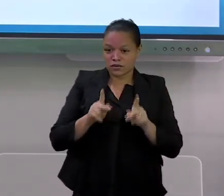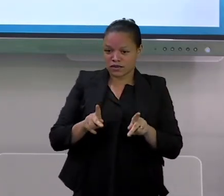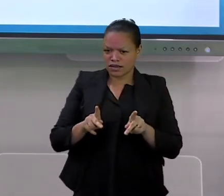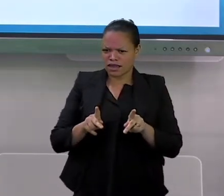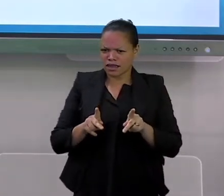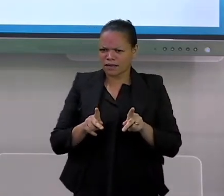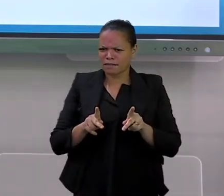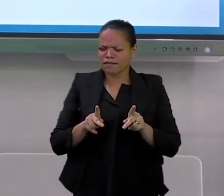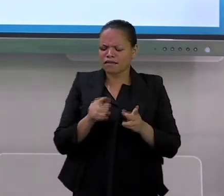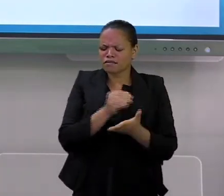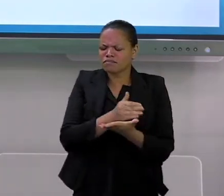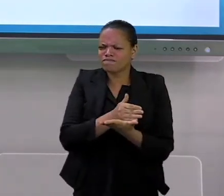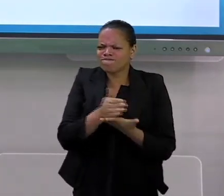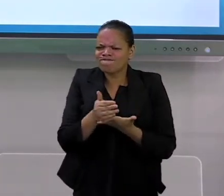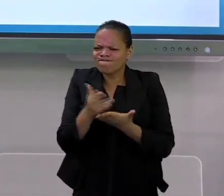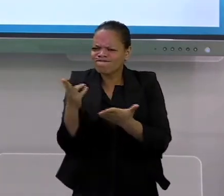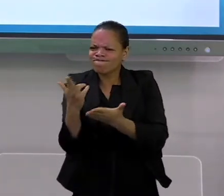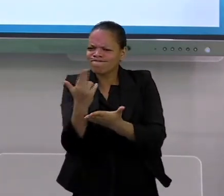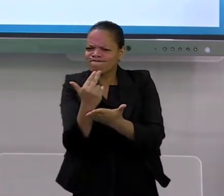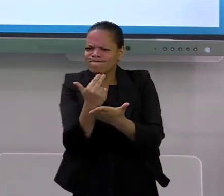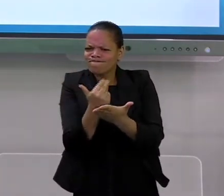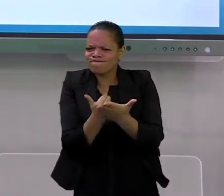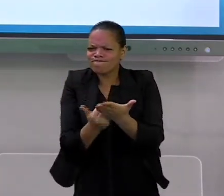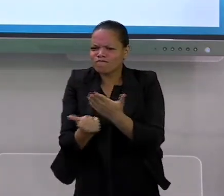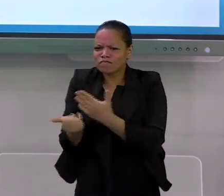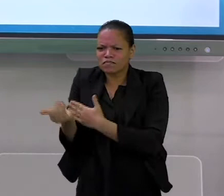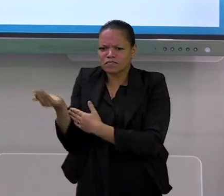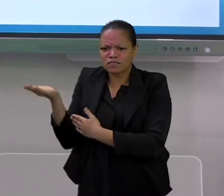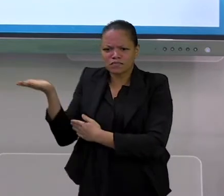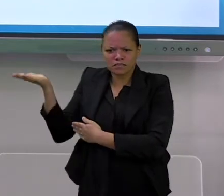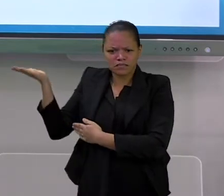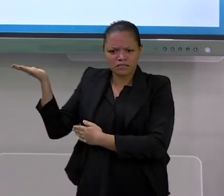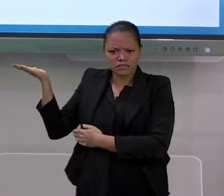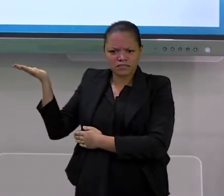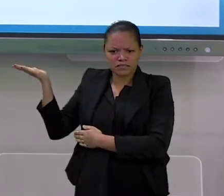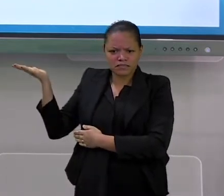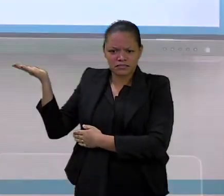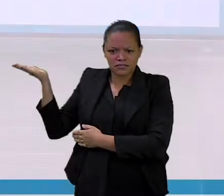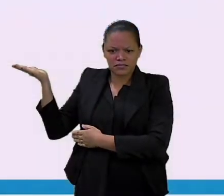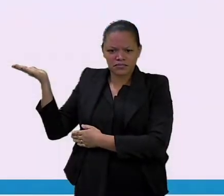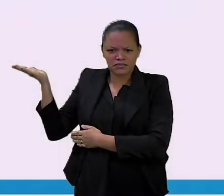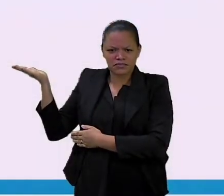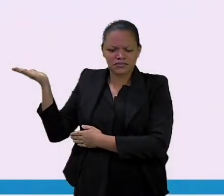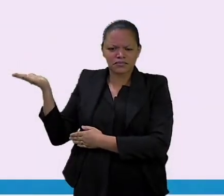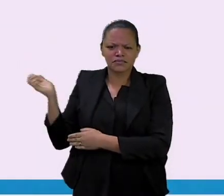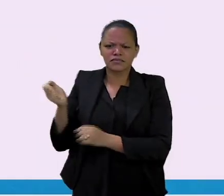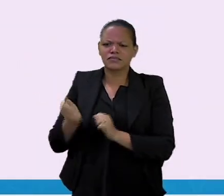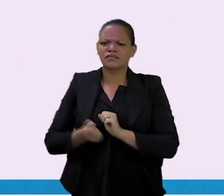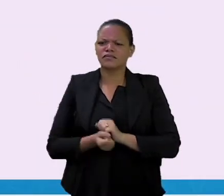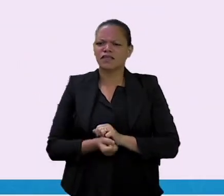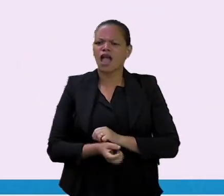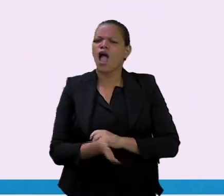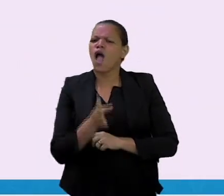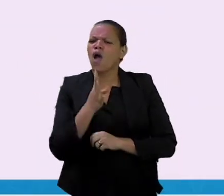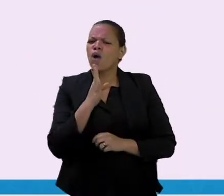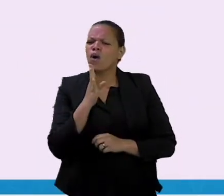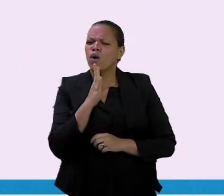algumas imagens que eu gostaria que você observasse aqui neste momento. Você